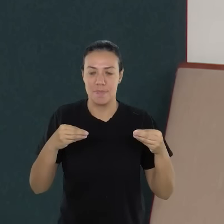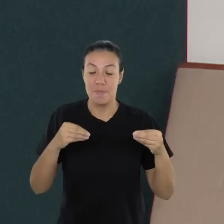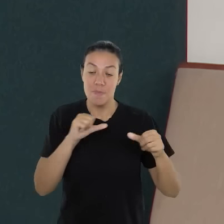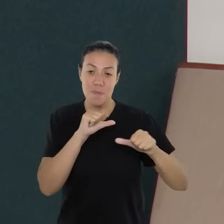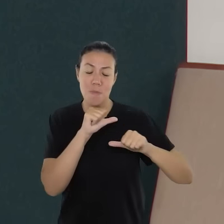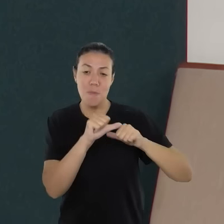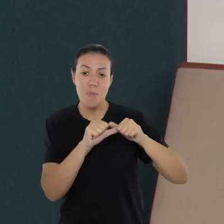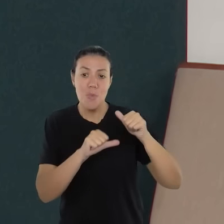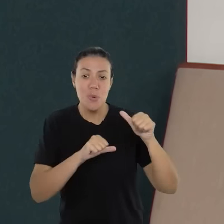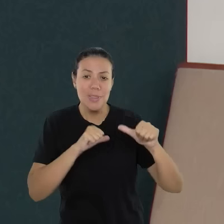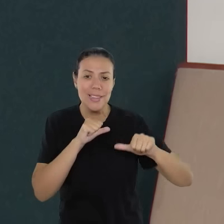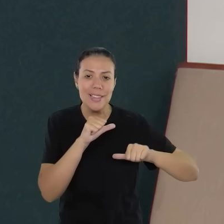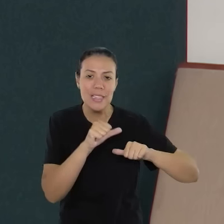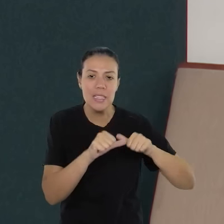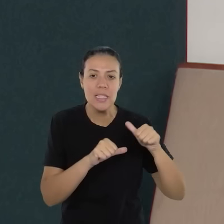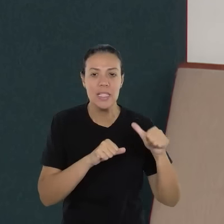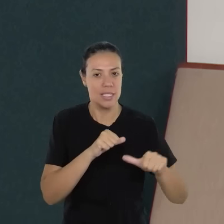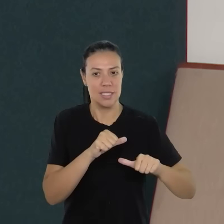E